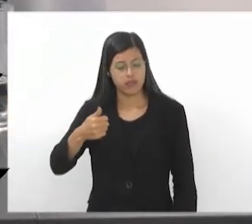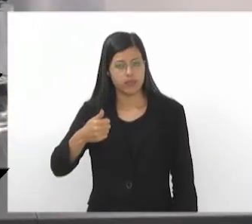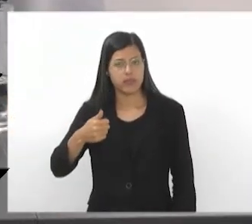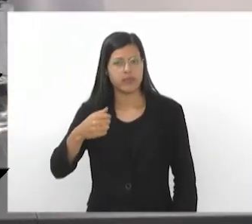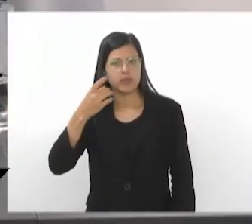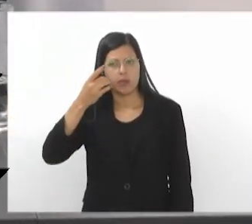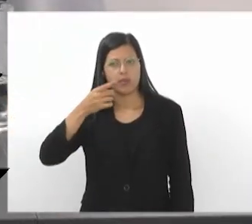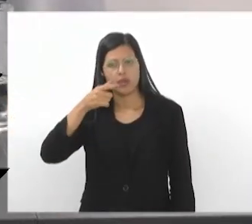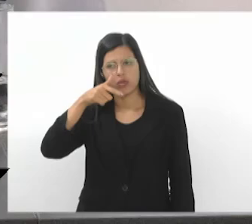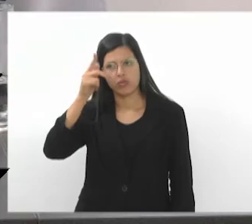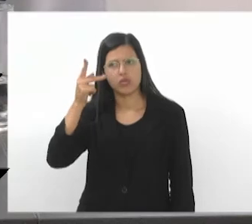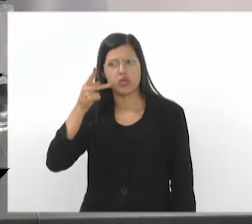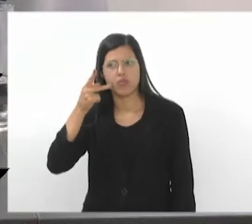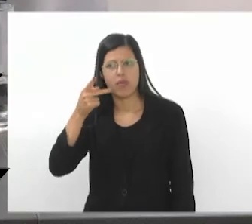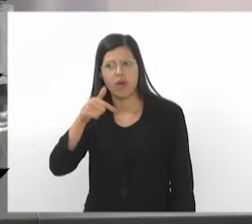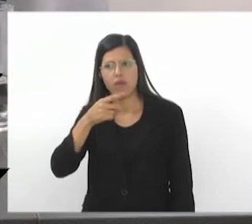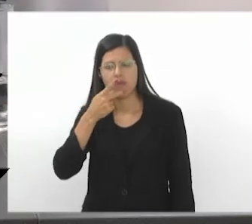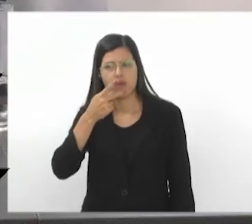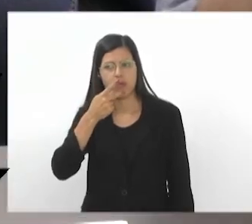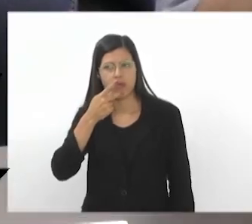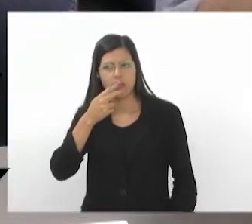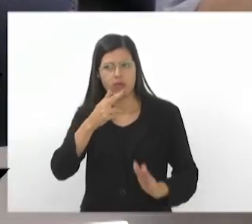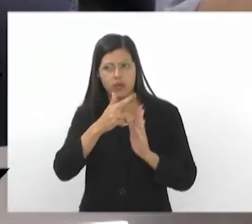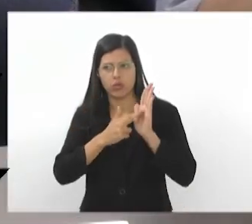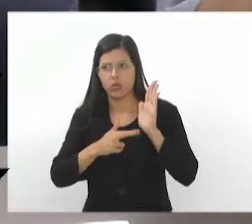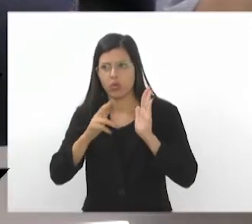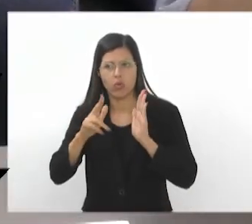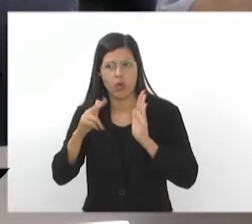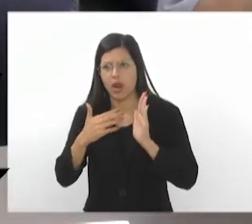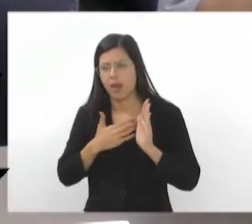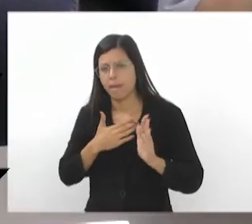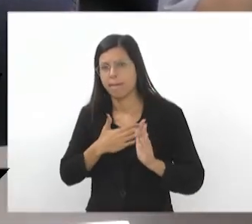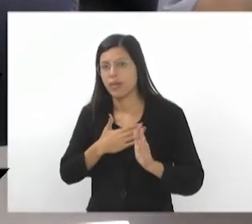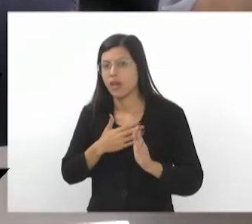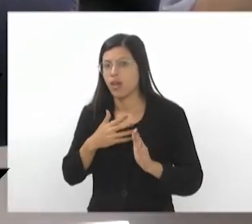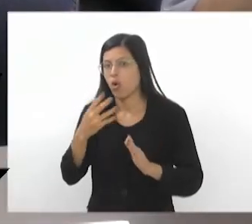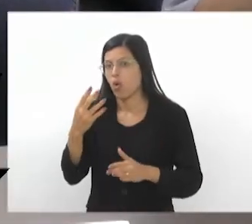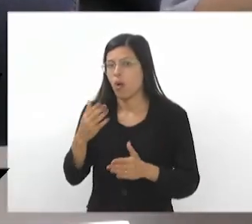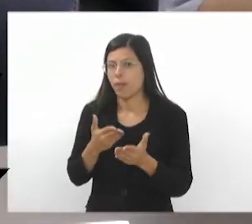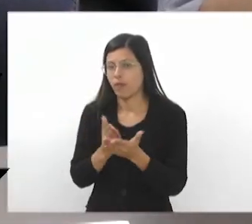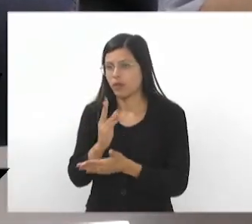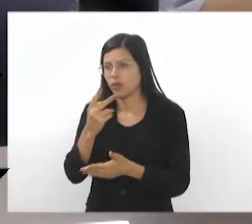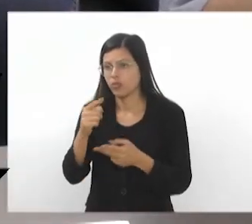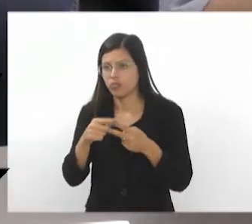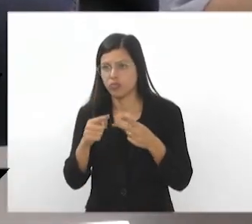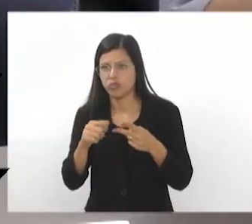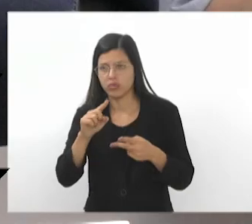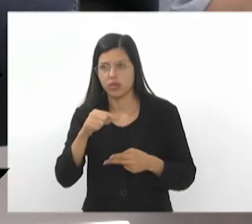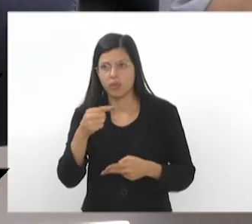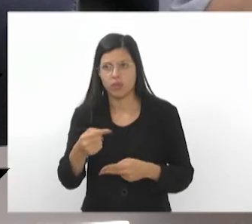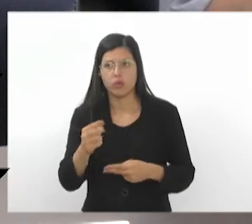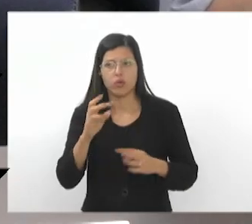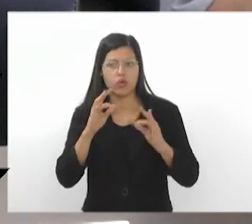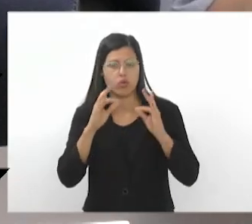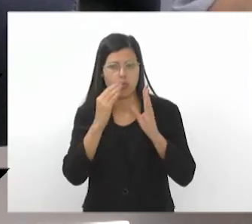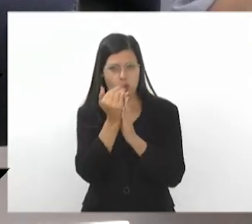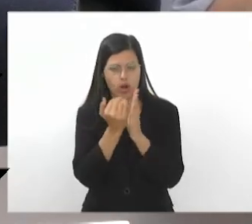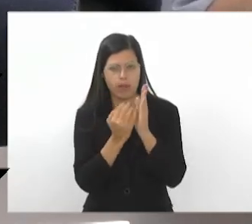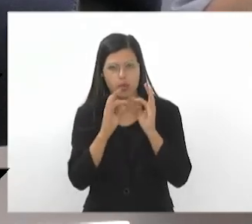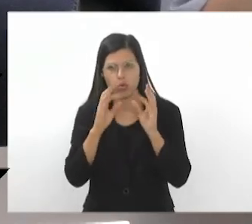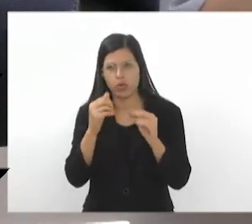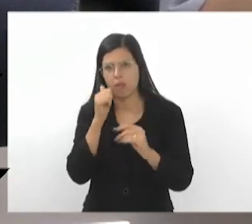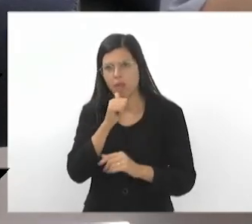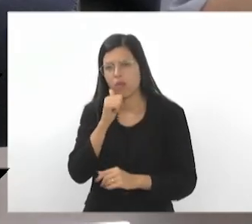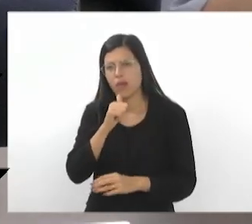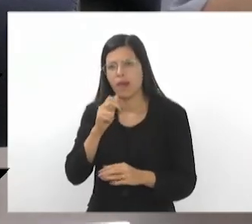Paulo relatou, não era de minha autoria. Eu aprovei duas depois. Uma, um programa Toda Mulher Merece uma Doula, e a outra, obrigação